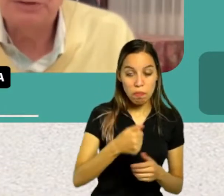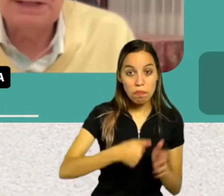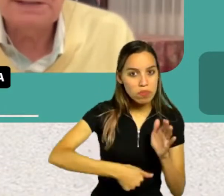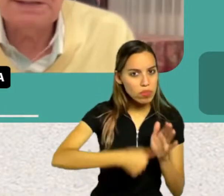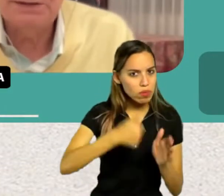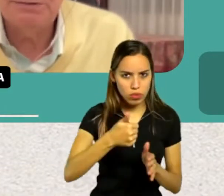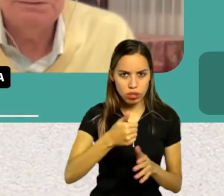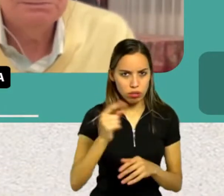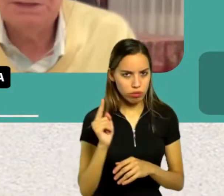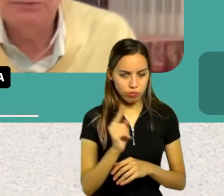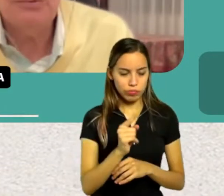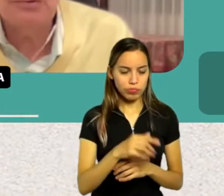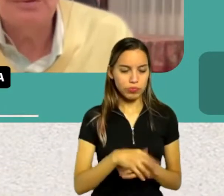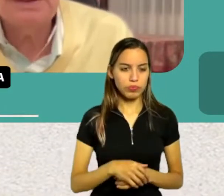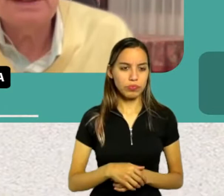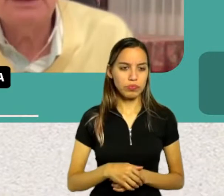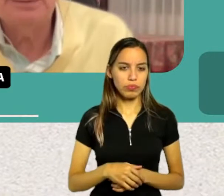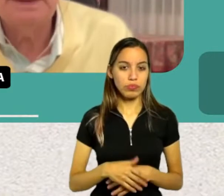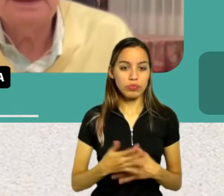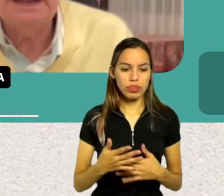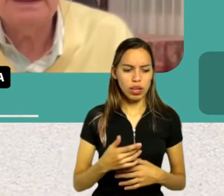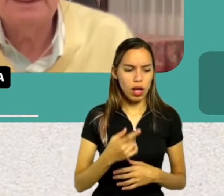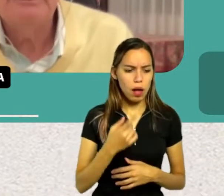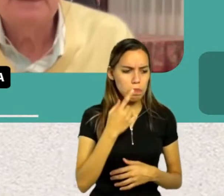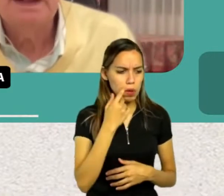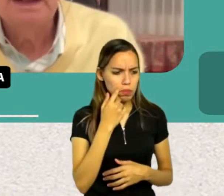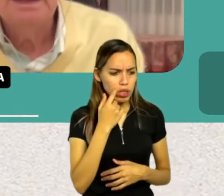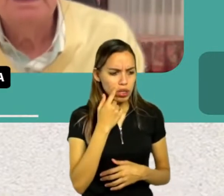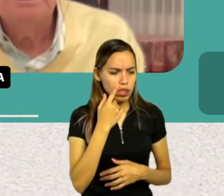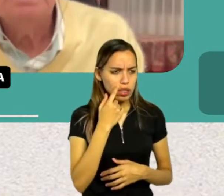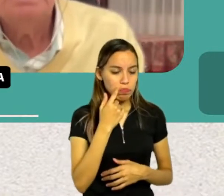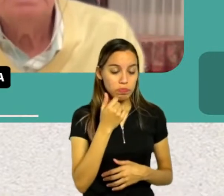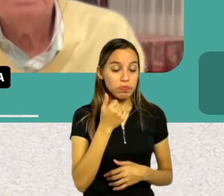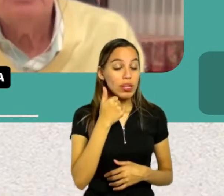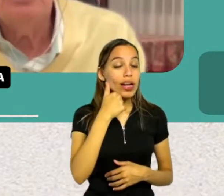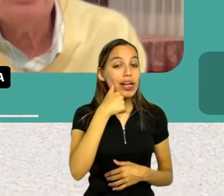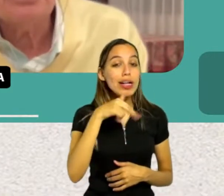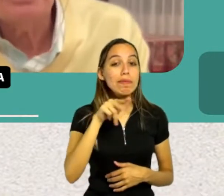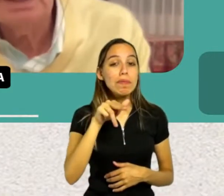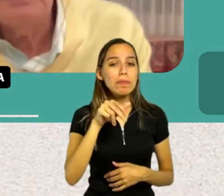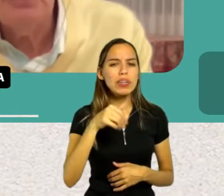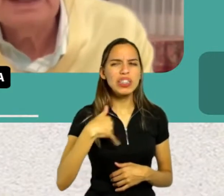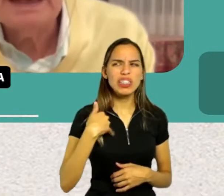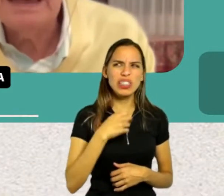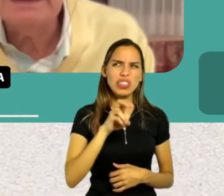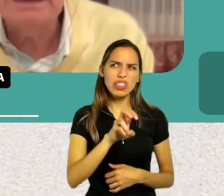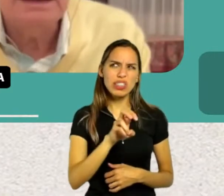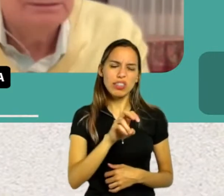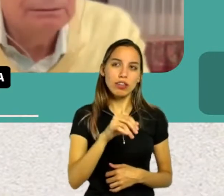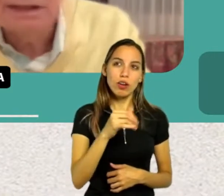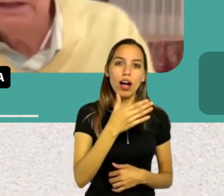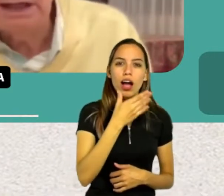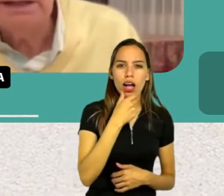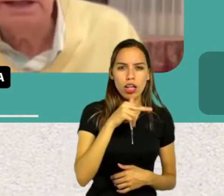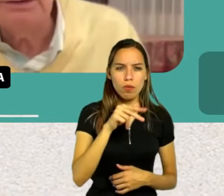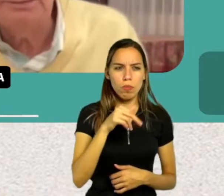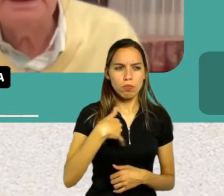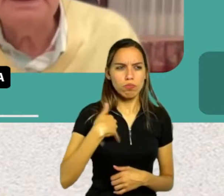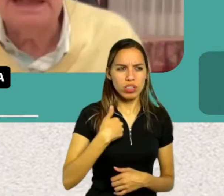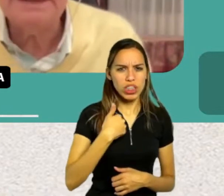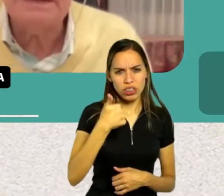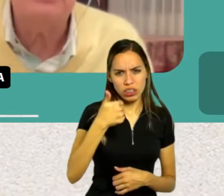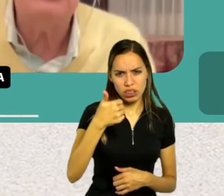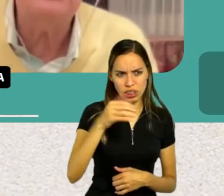meu irmão tinha 5, nenhum dos dois tinha ido ao pediatra. A molecada ali, nunca ninguém tinha